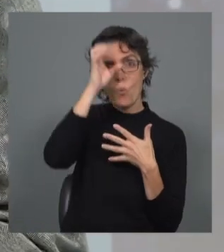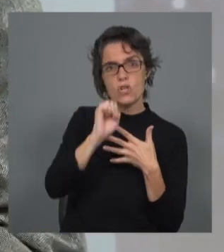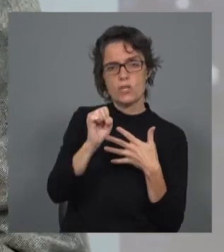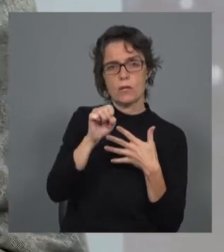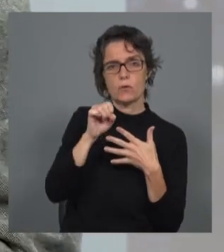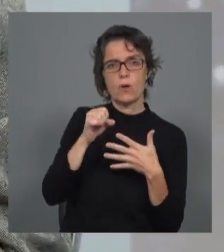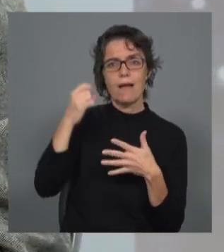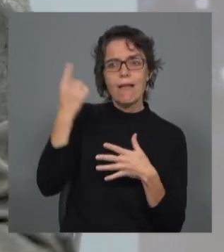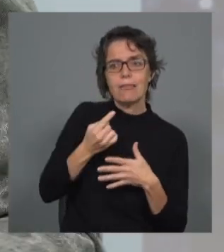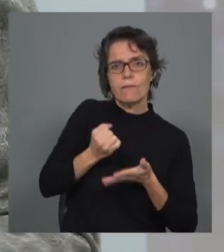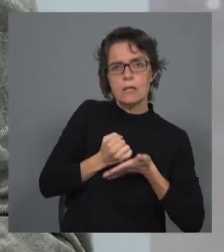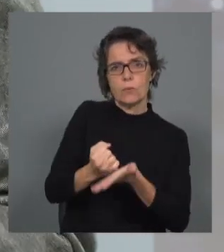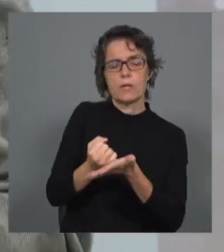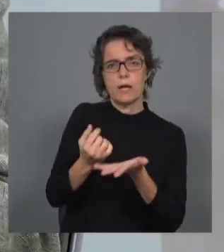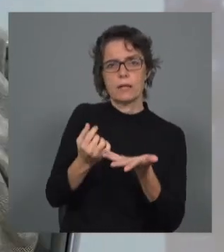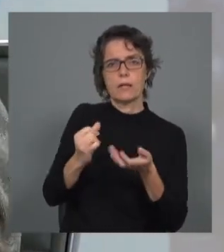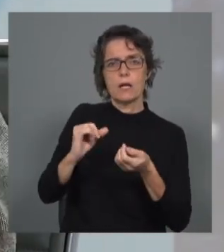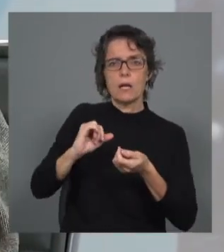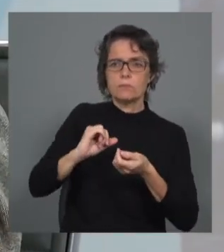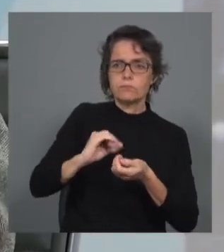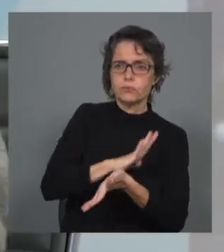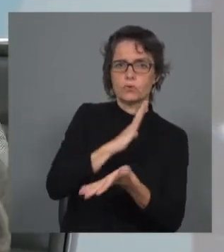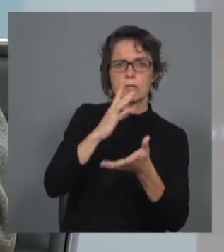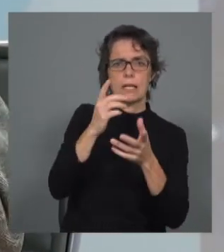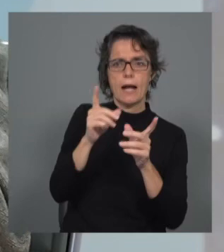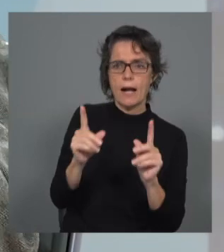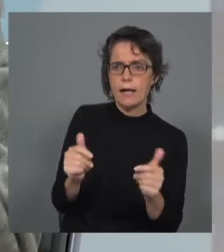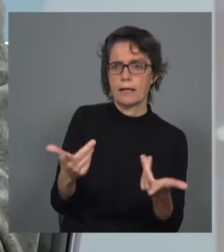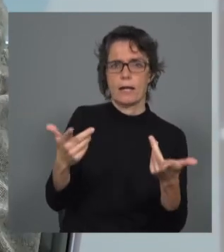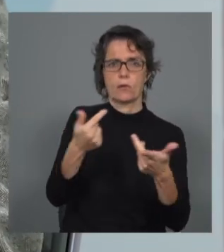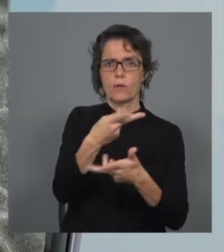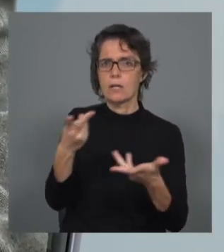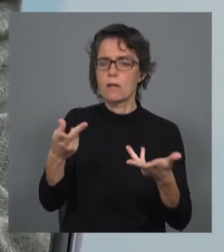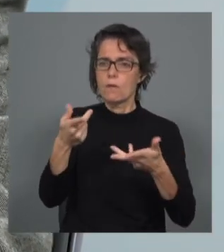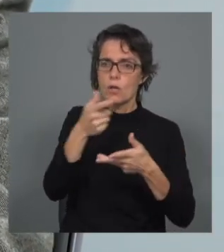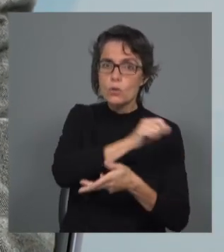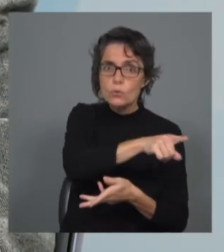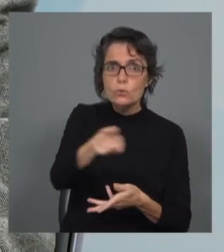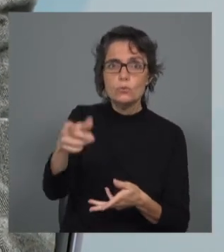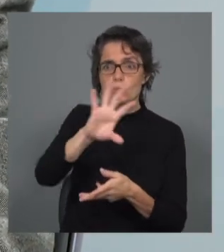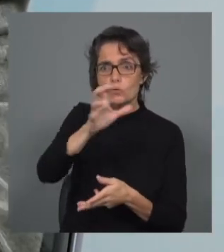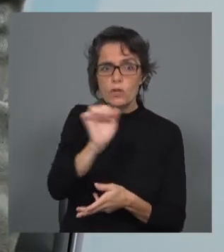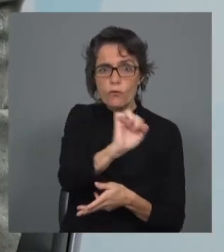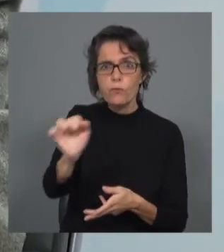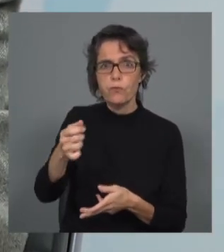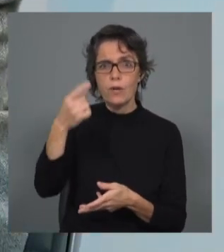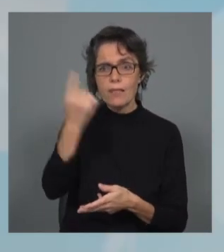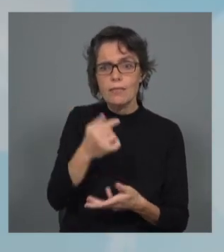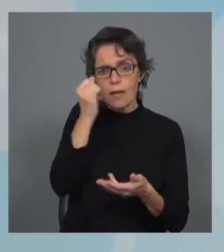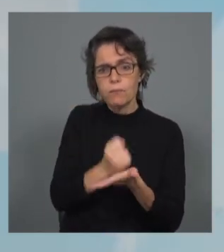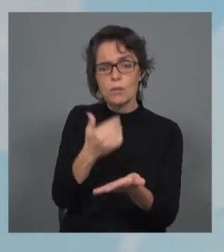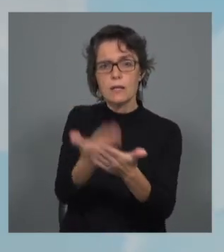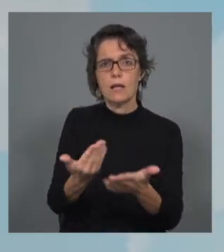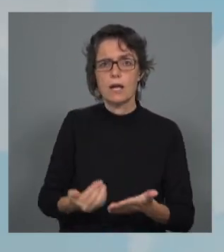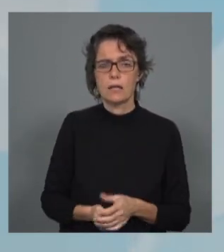apoiar os mídia dos seus países. É uma recomendação conjunta. E acredito que seja, de facto, essencial para muitos títulos